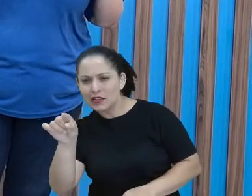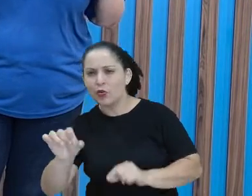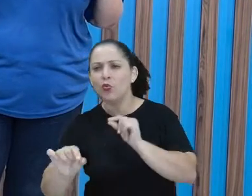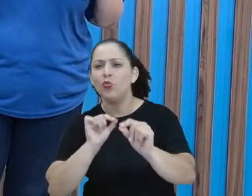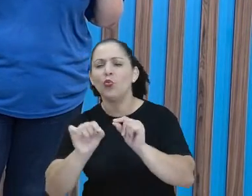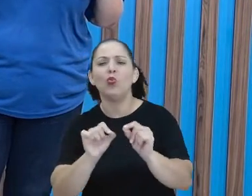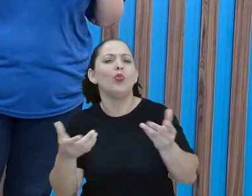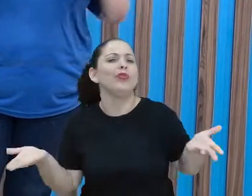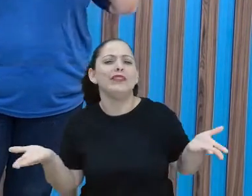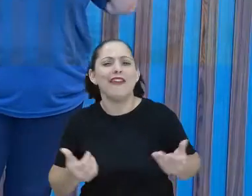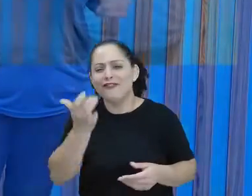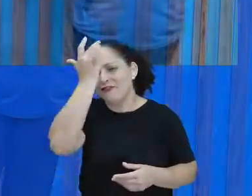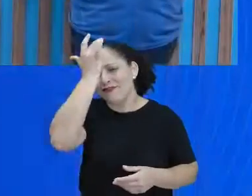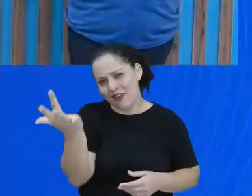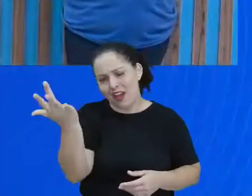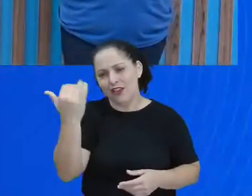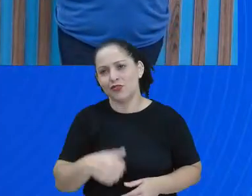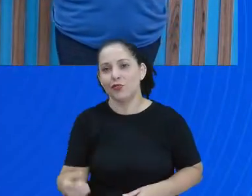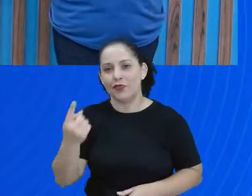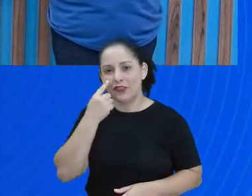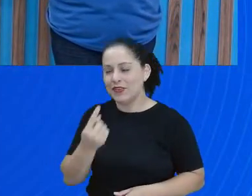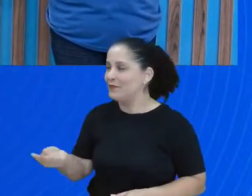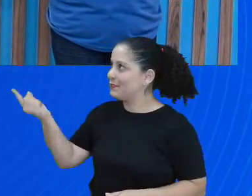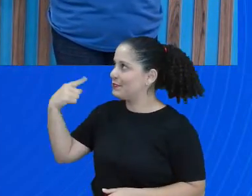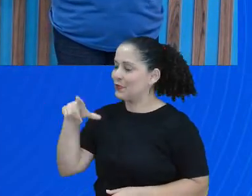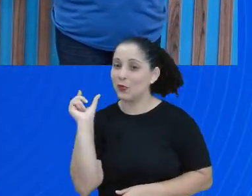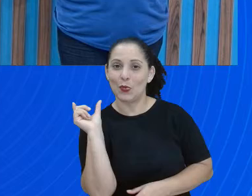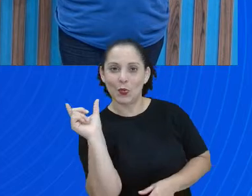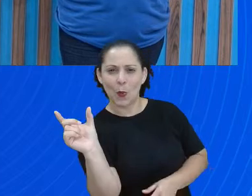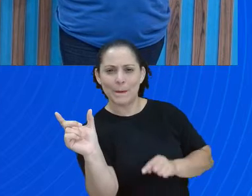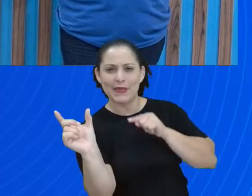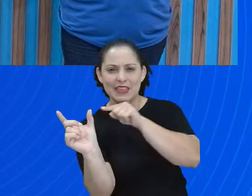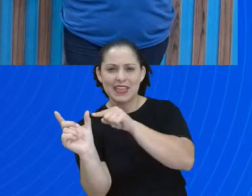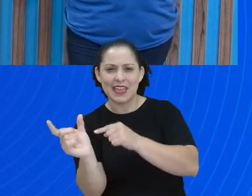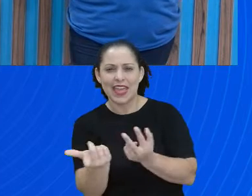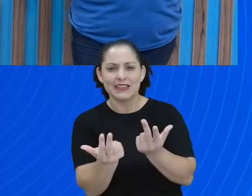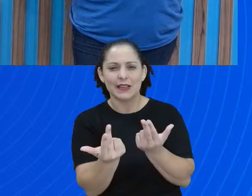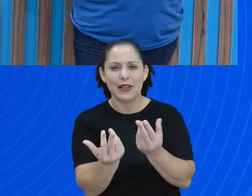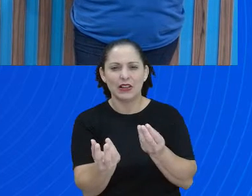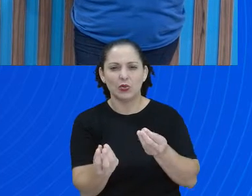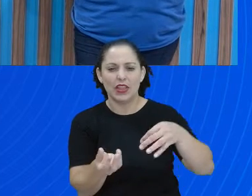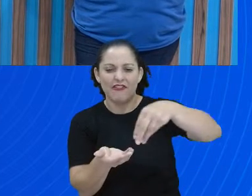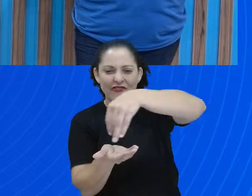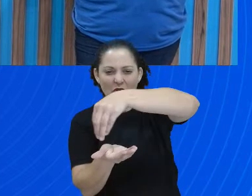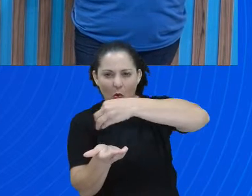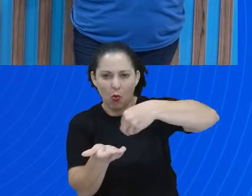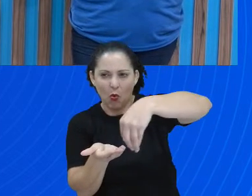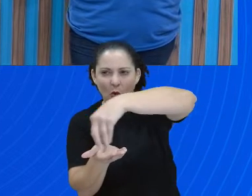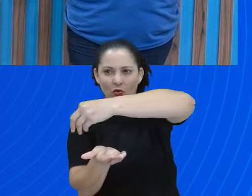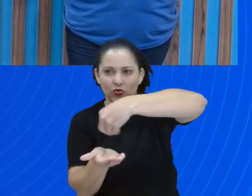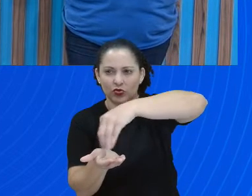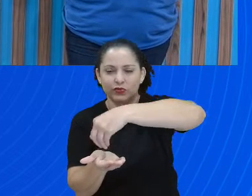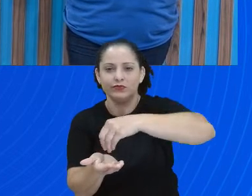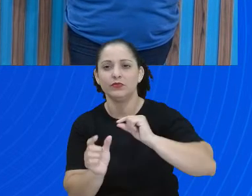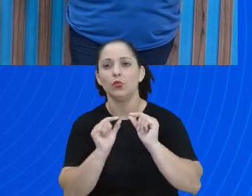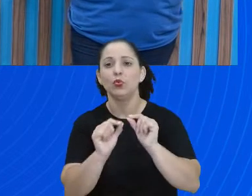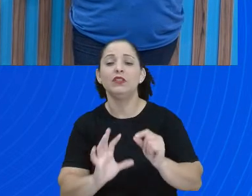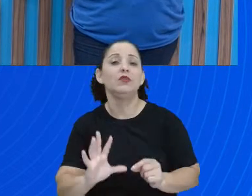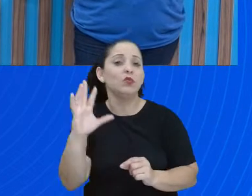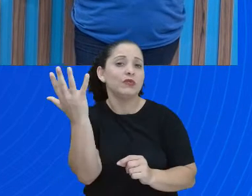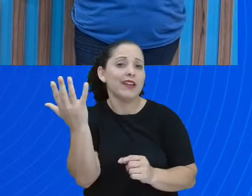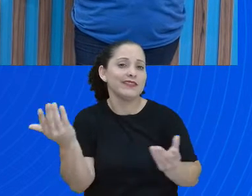gente, é muito fácil, né? Esse nome, ó, floco, lembra floco, não lembra? Pois é, porque é justamente isso que